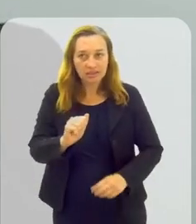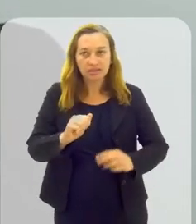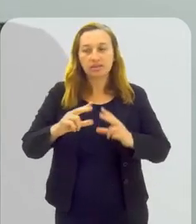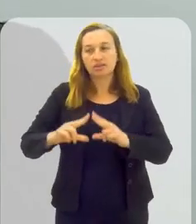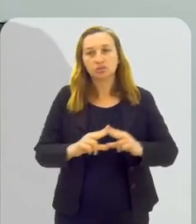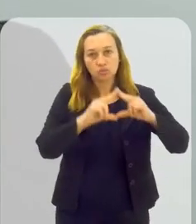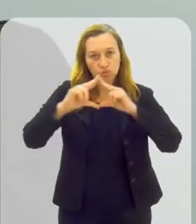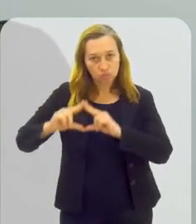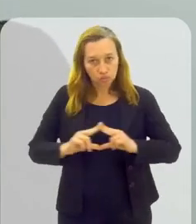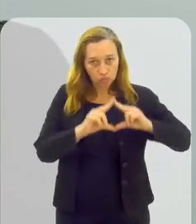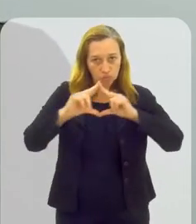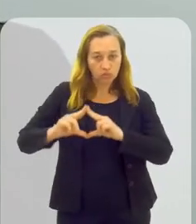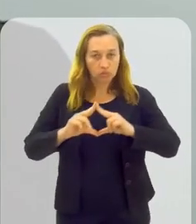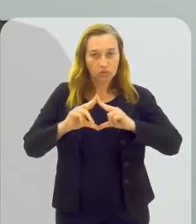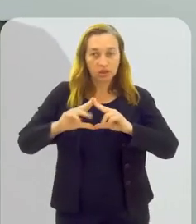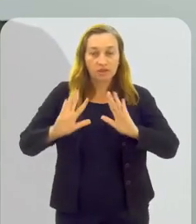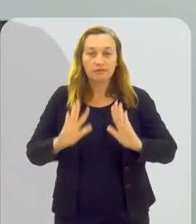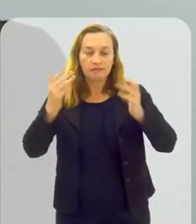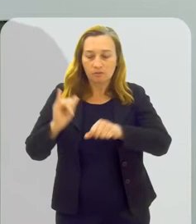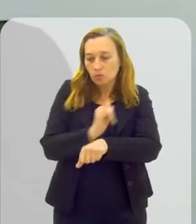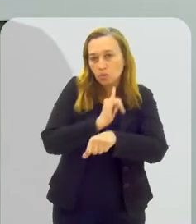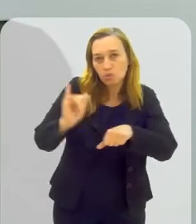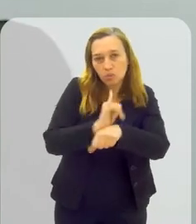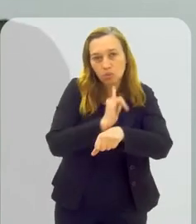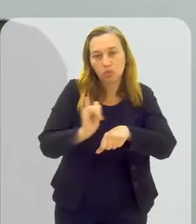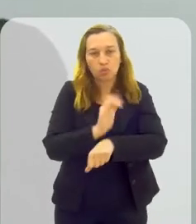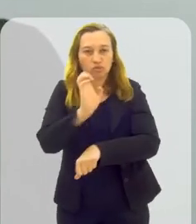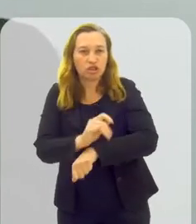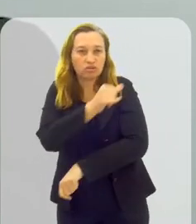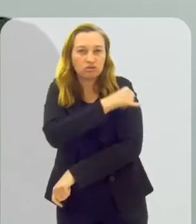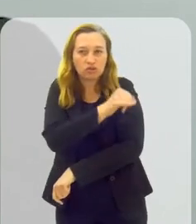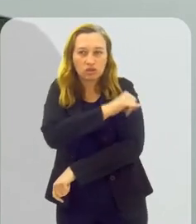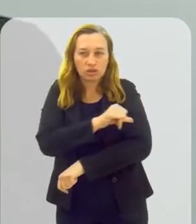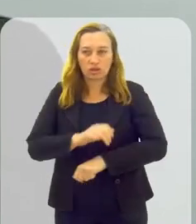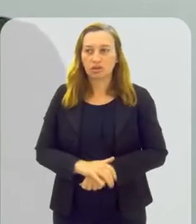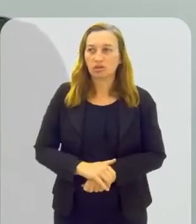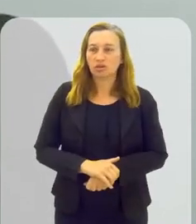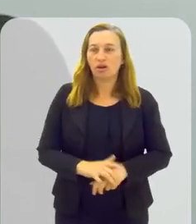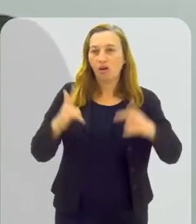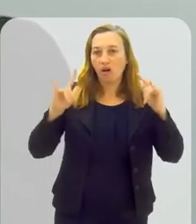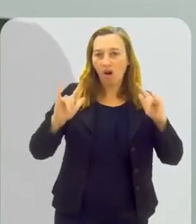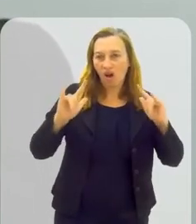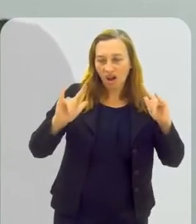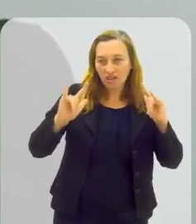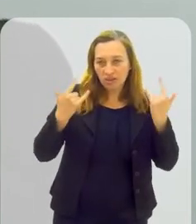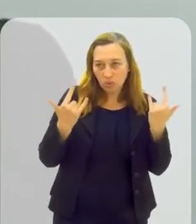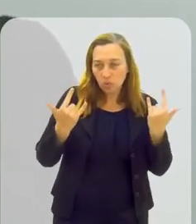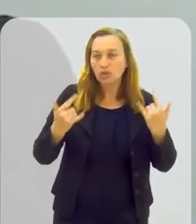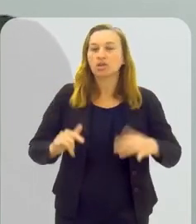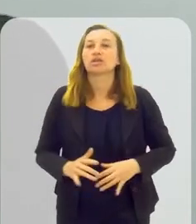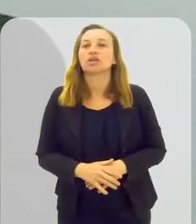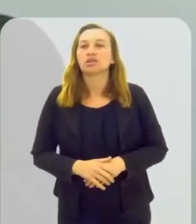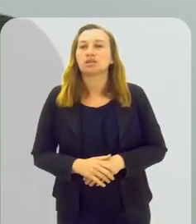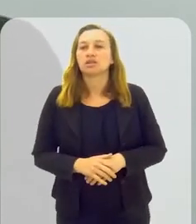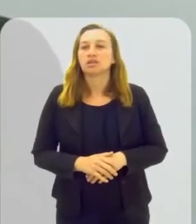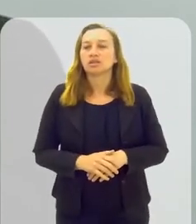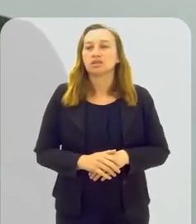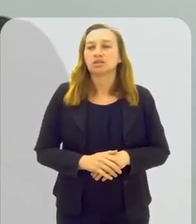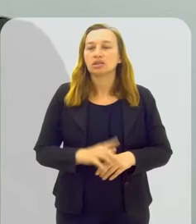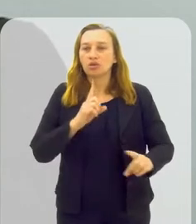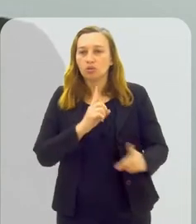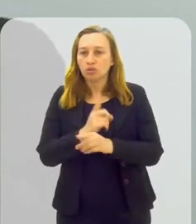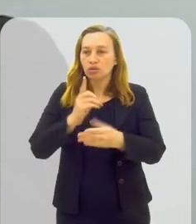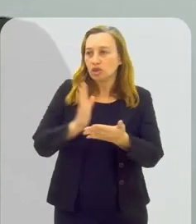descarte de resíduos para reciclagem em eventos estratégicos do Estado do Rio de Janeiro incluindo o Rock in Rio essa máquina